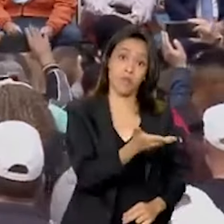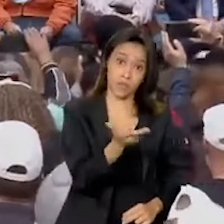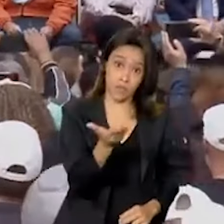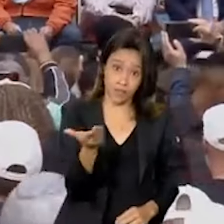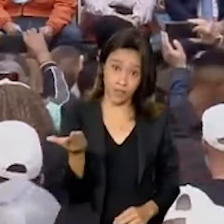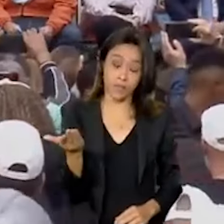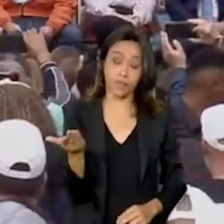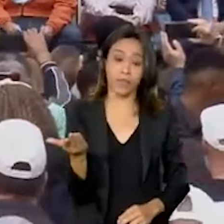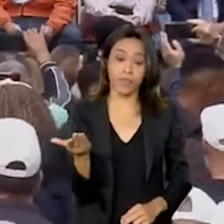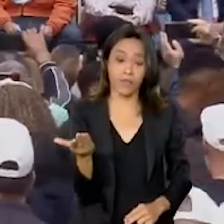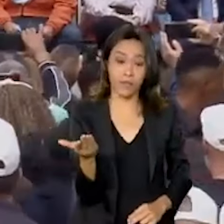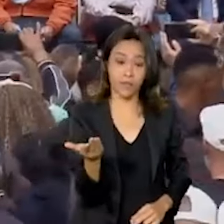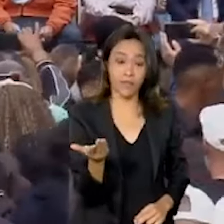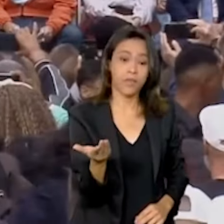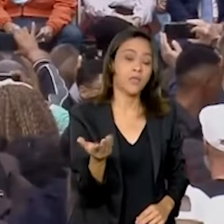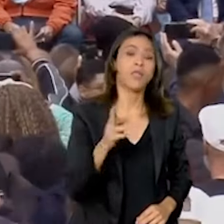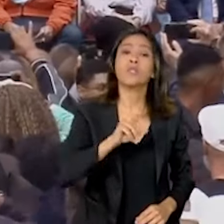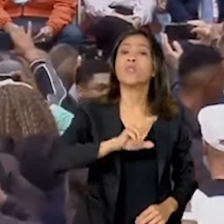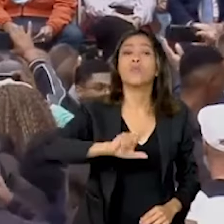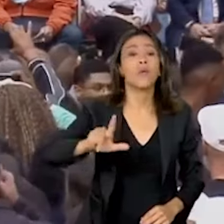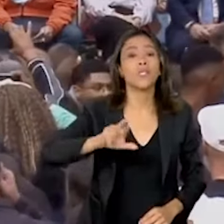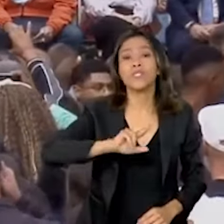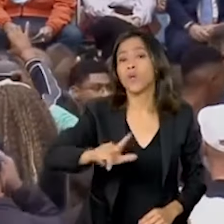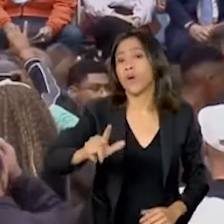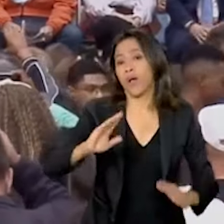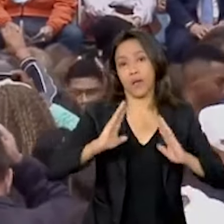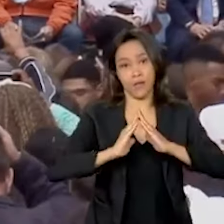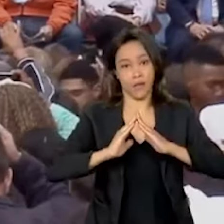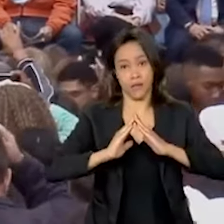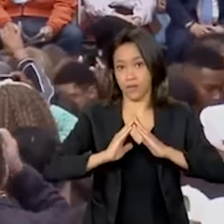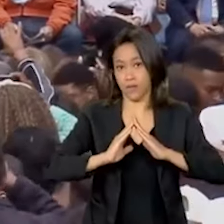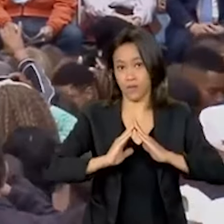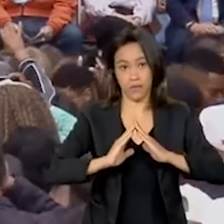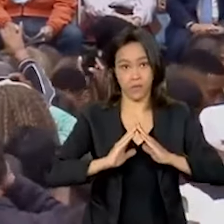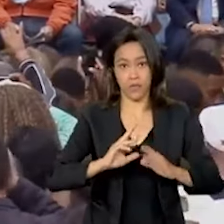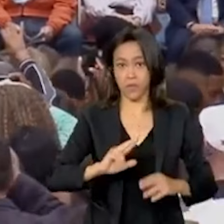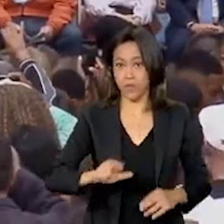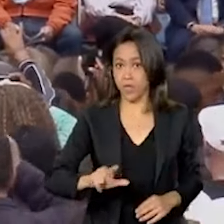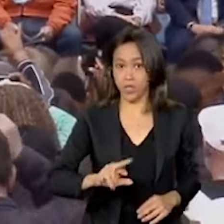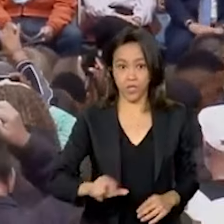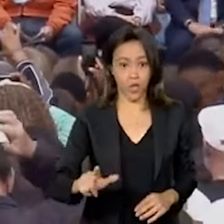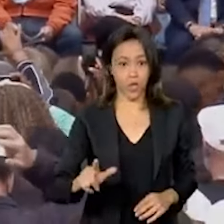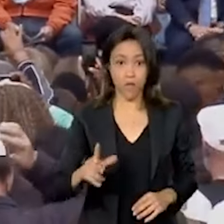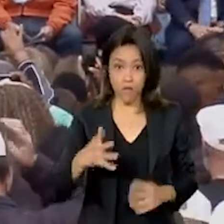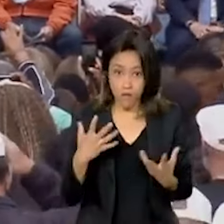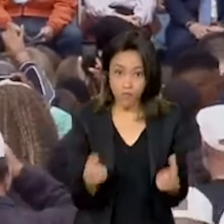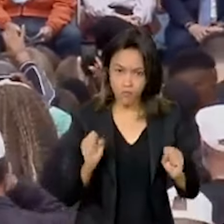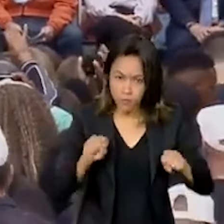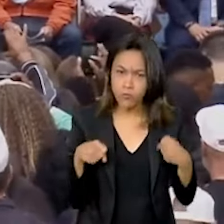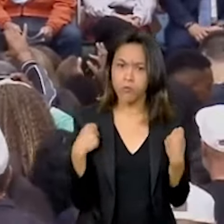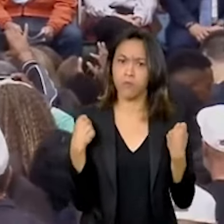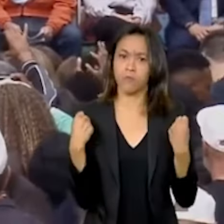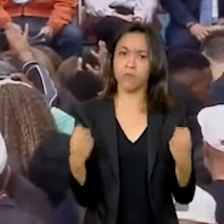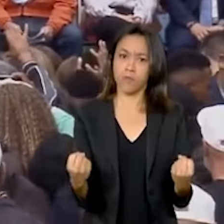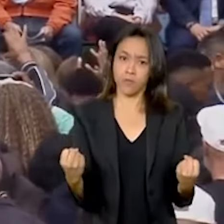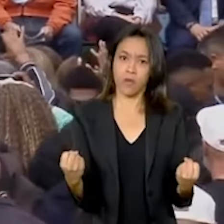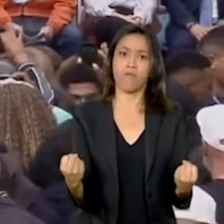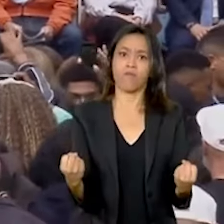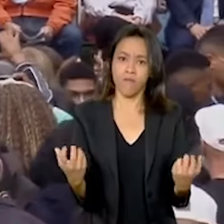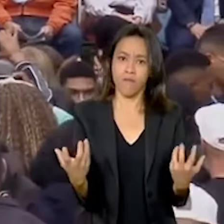Vou dizer mais. Não apenas a casa. Nós iremos fazer todo o esforço necessário,